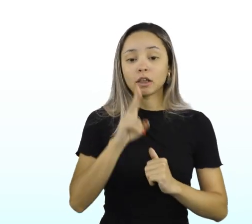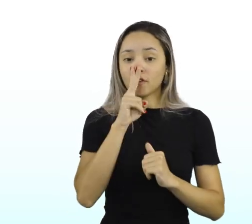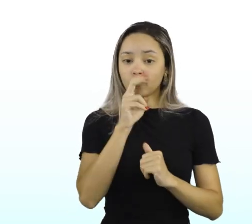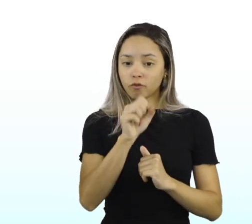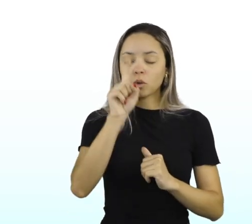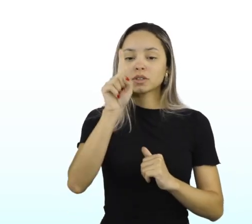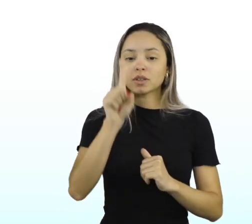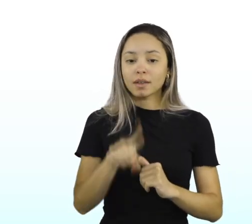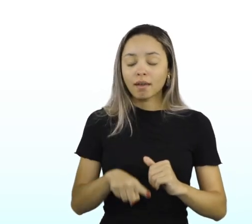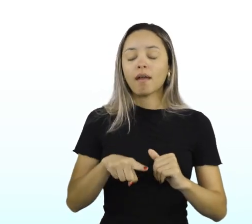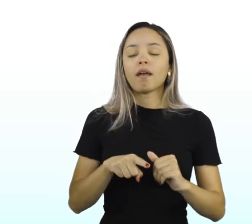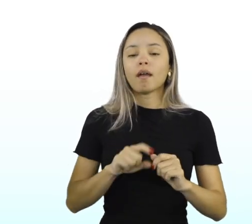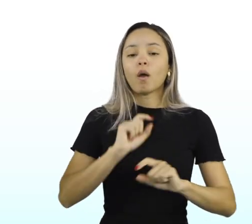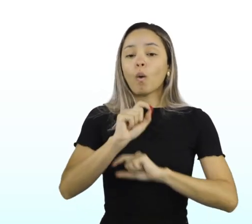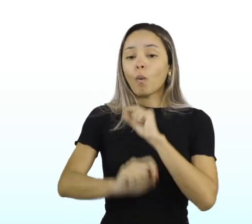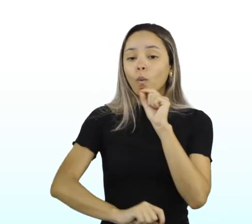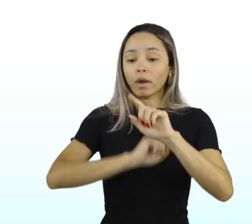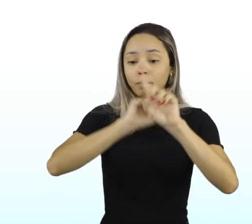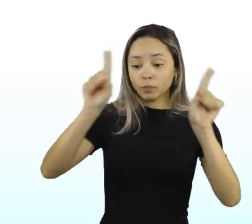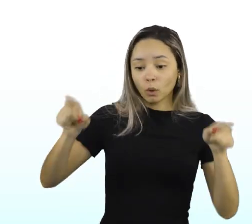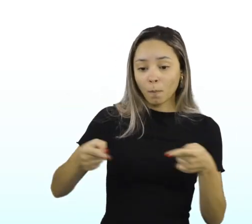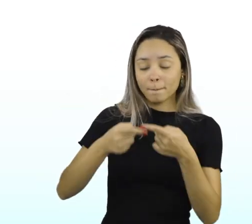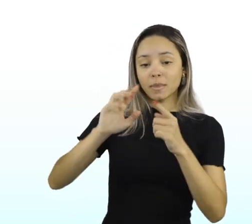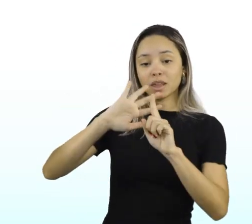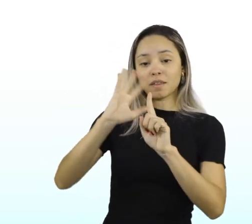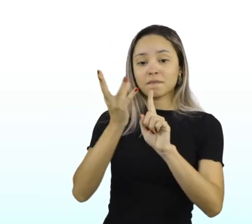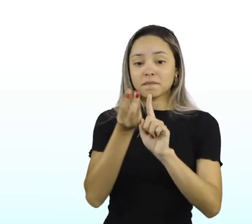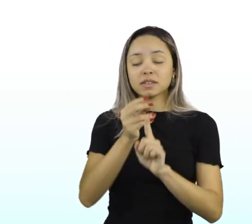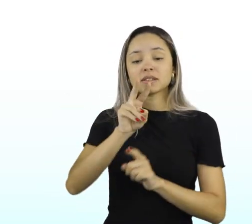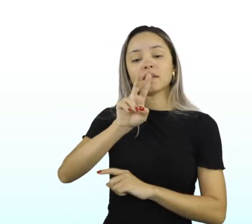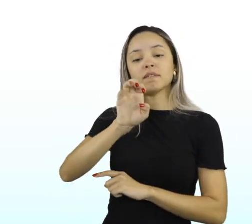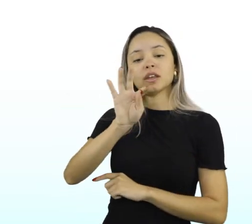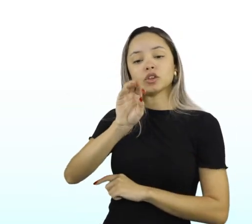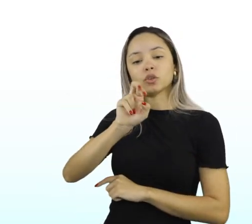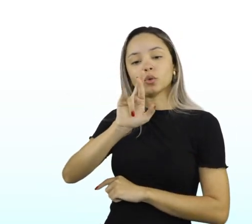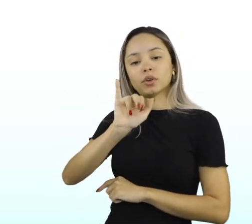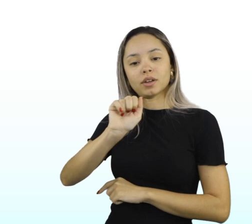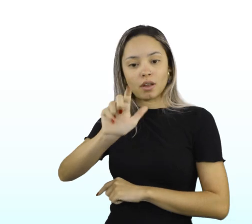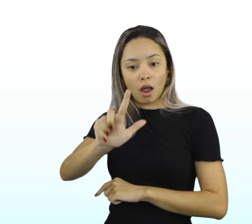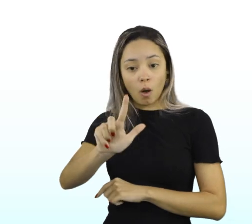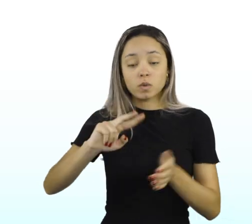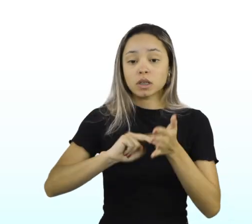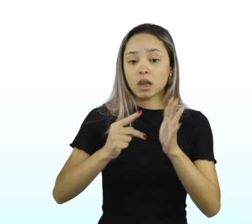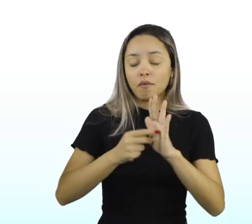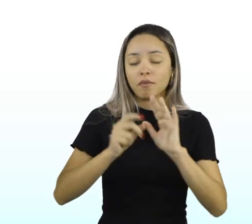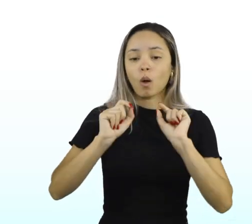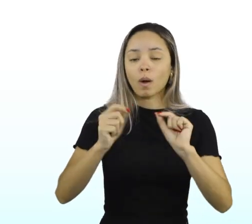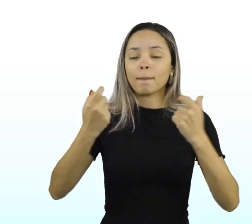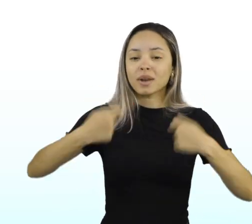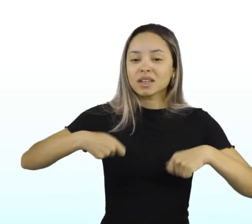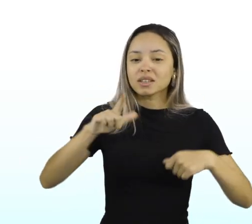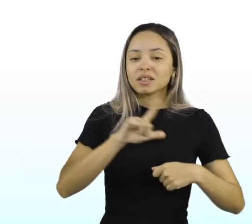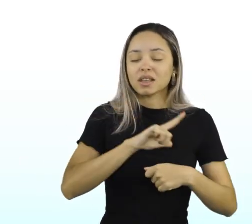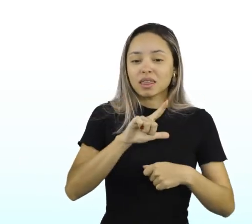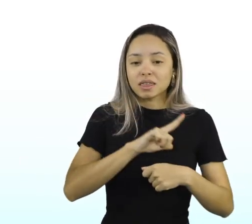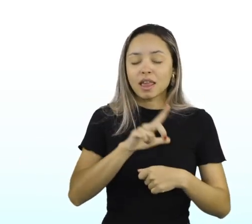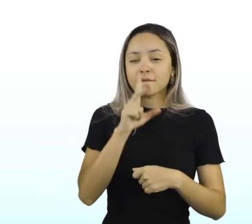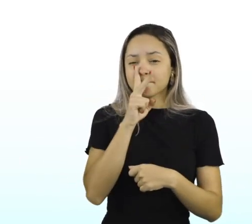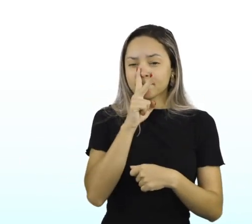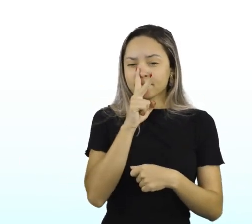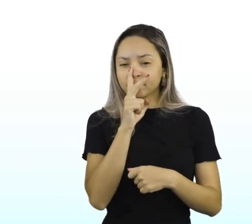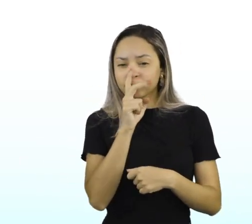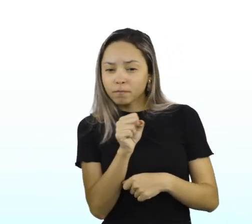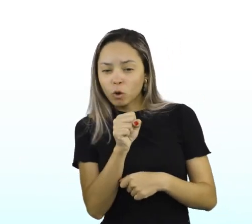física classificada como vetorial. Isso significa que ela precisa de intensidade, direção e sentido,